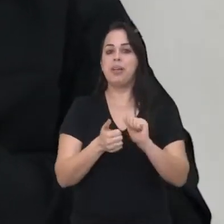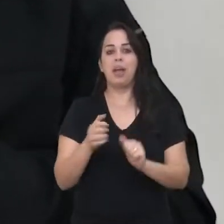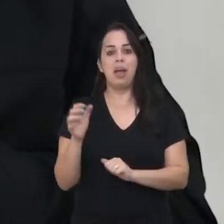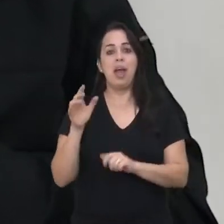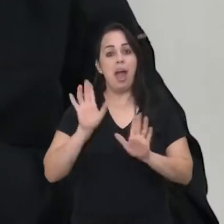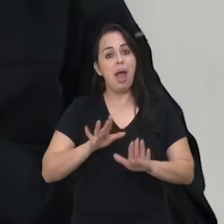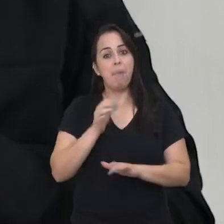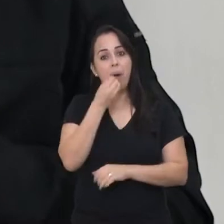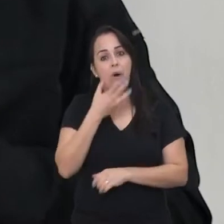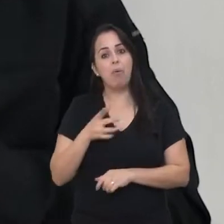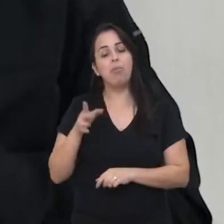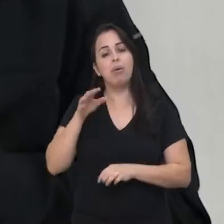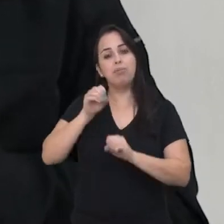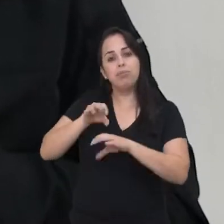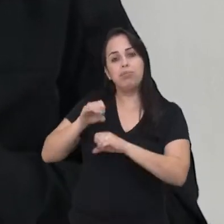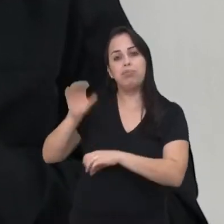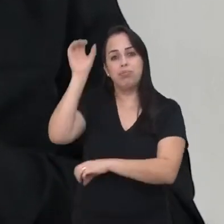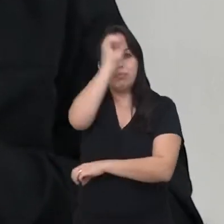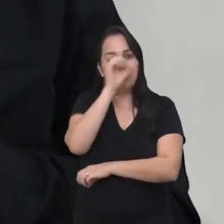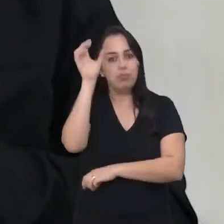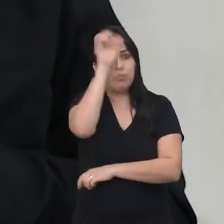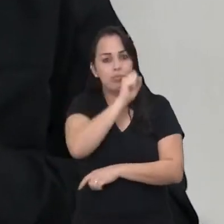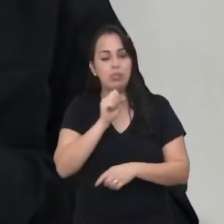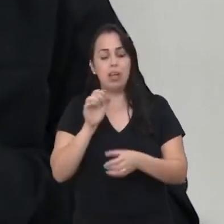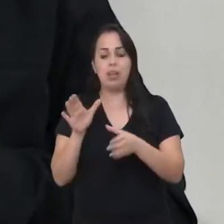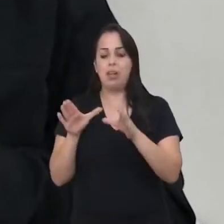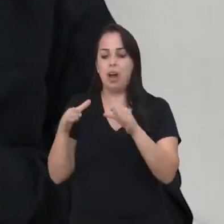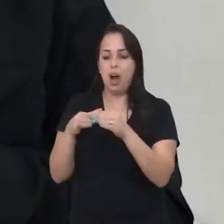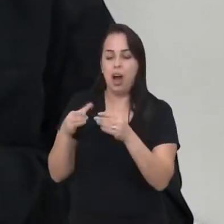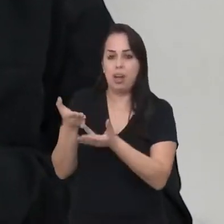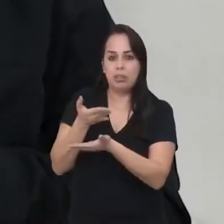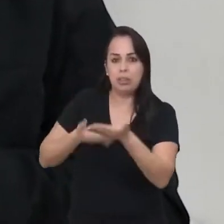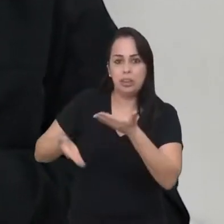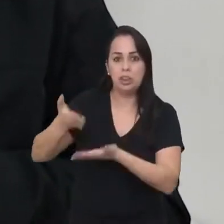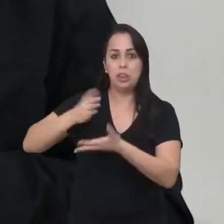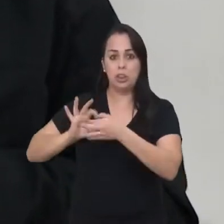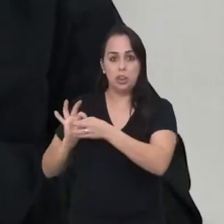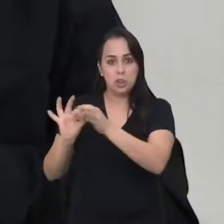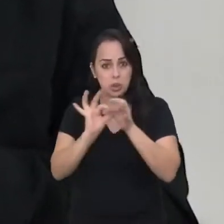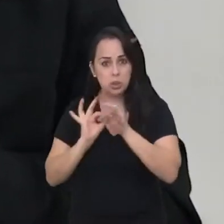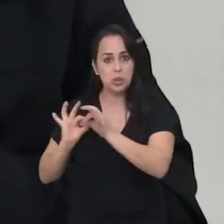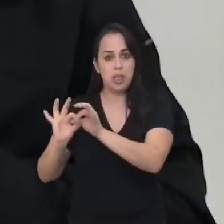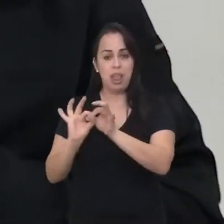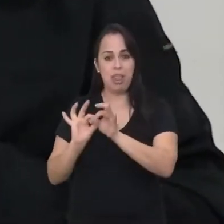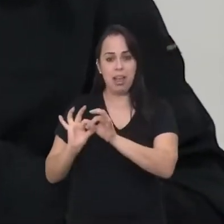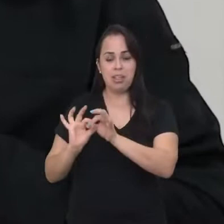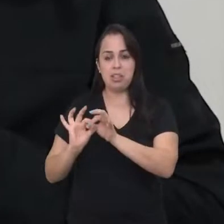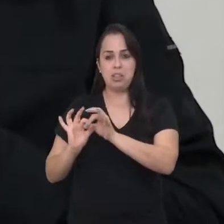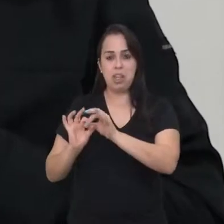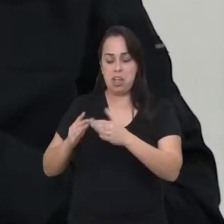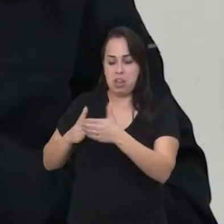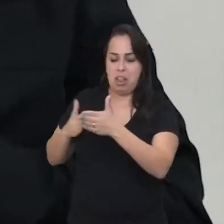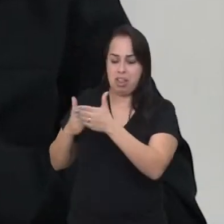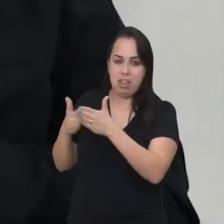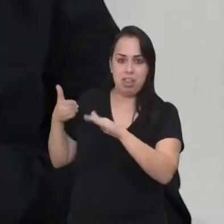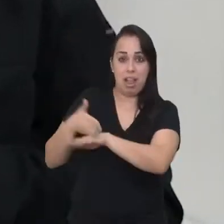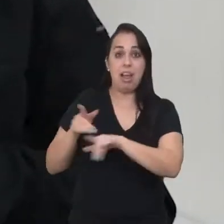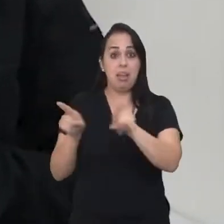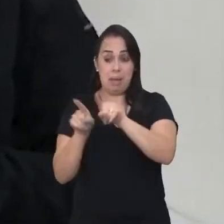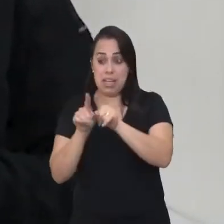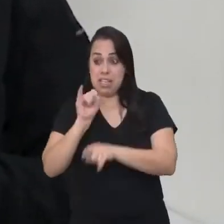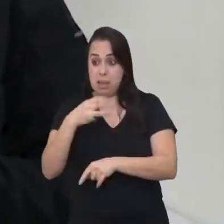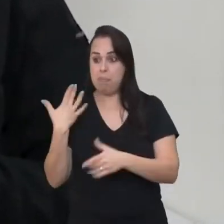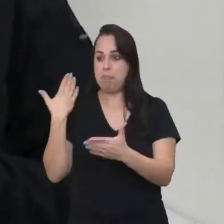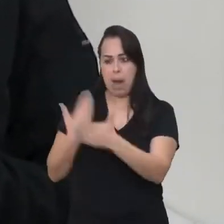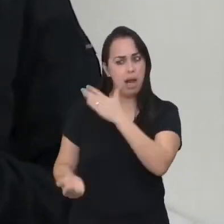alunos, aprendizado das práticas esportivas, mas também aprendizado do trabalho em equipe, da resiliência, da superação das adversidades, porque a derrota